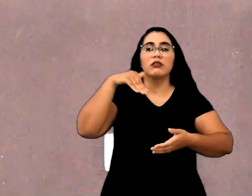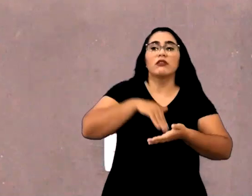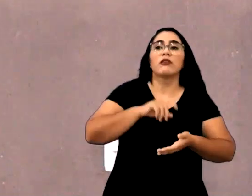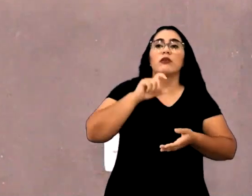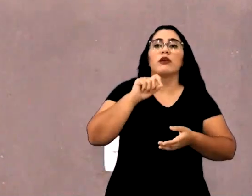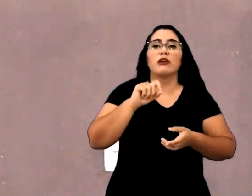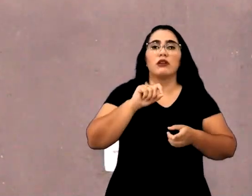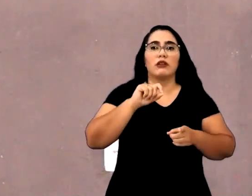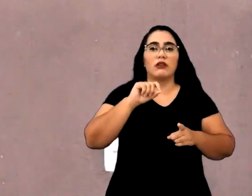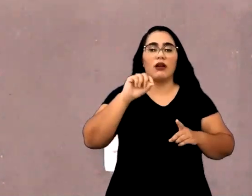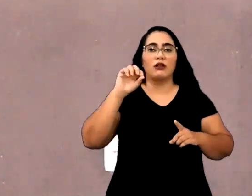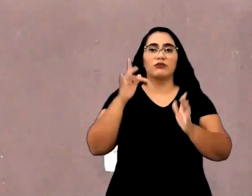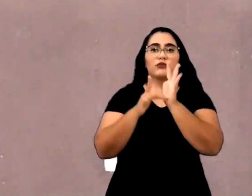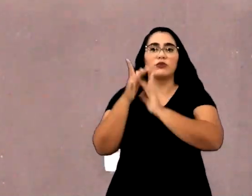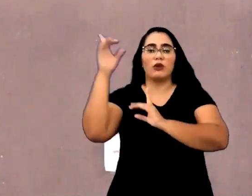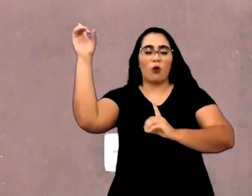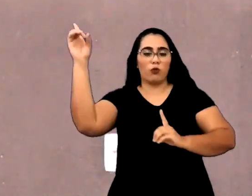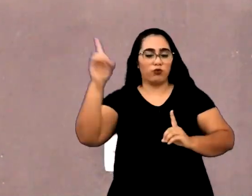mulher.